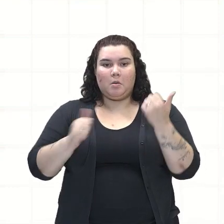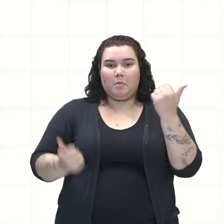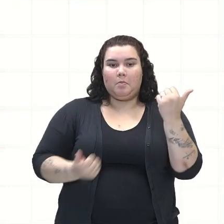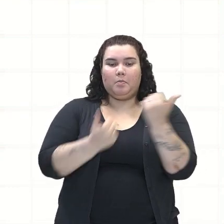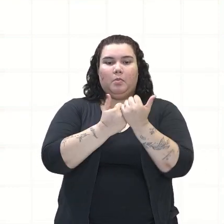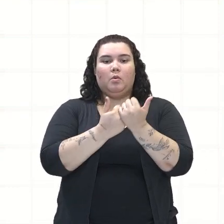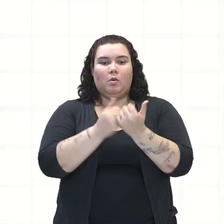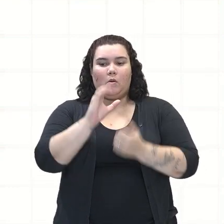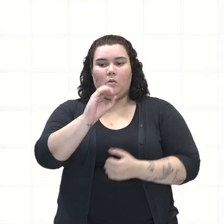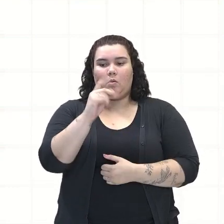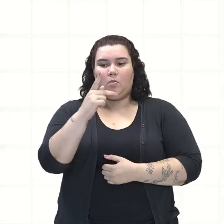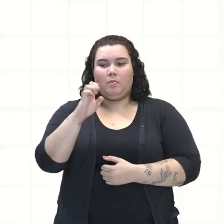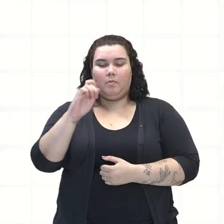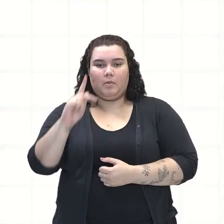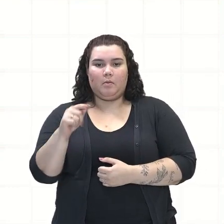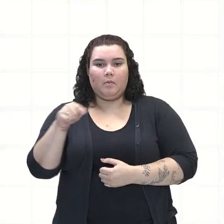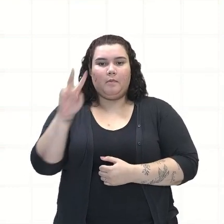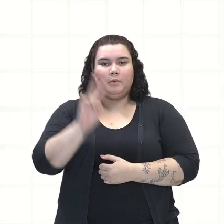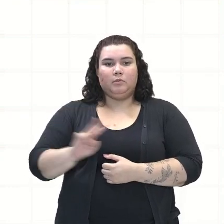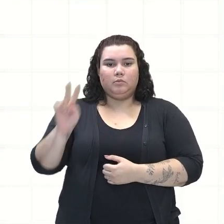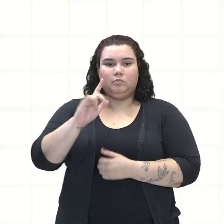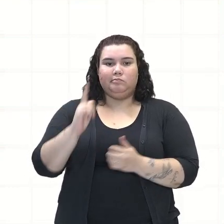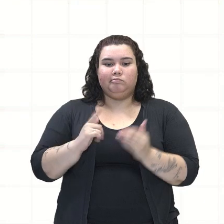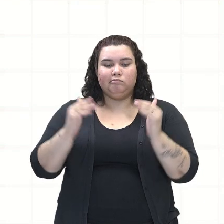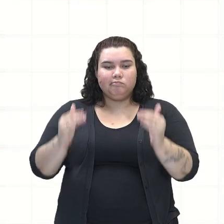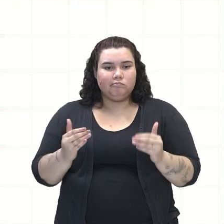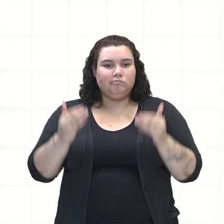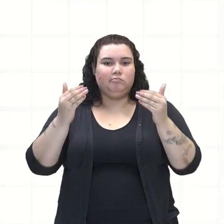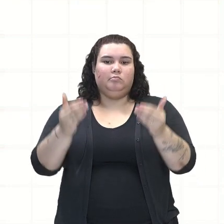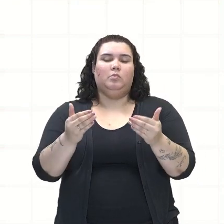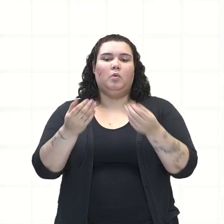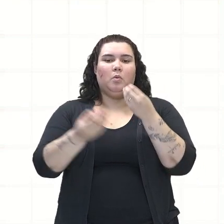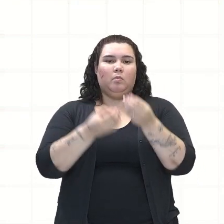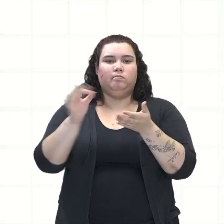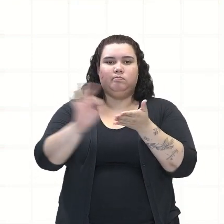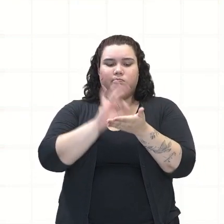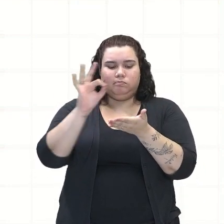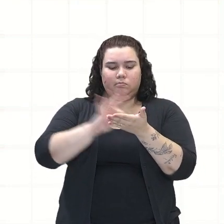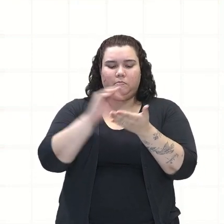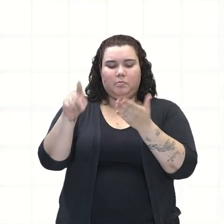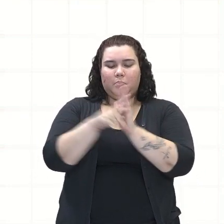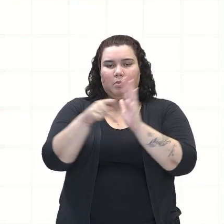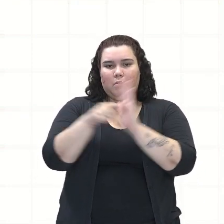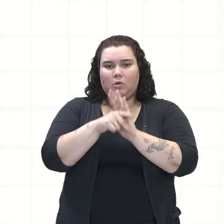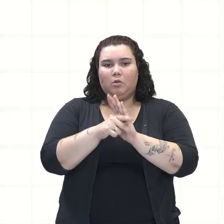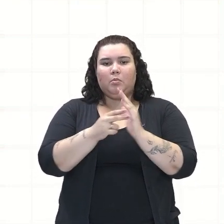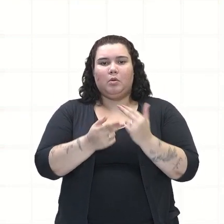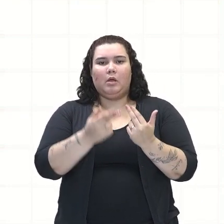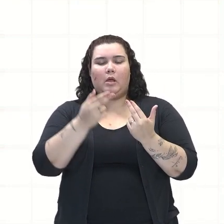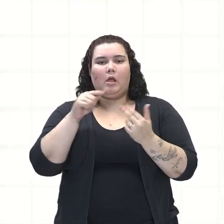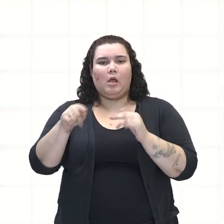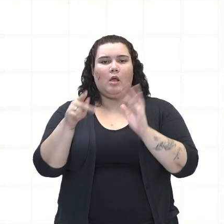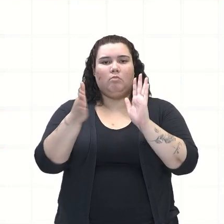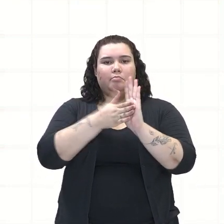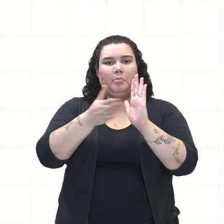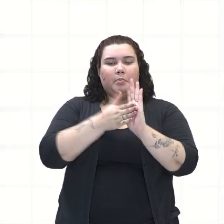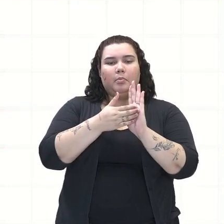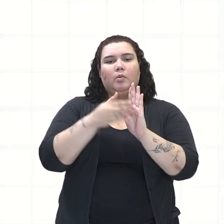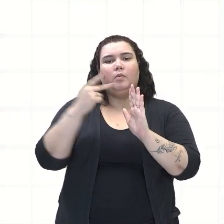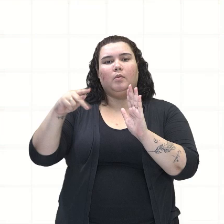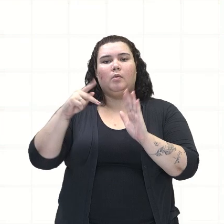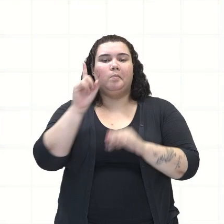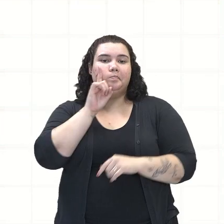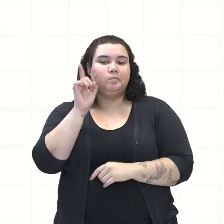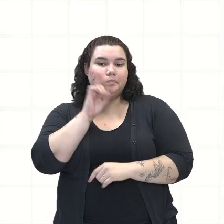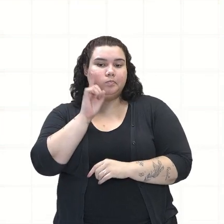pela OPEP, ela se fortaleceu frente ali às sanções impostas pelos Estados Unidos em especial. E a